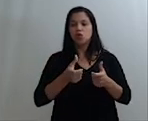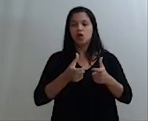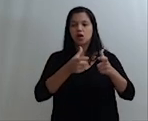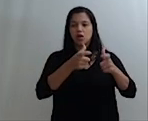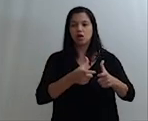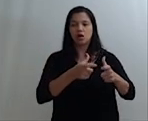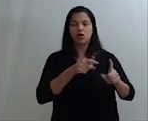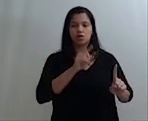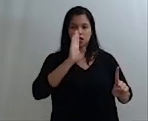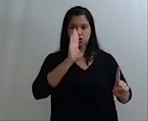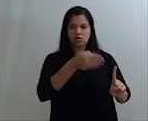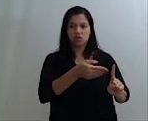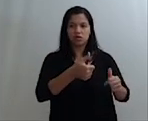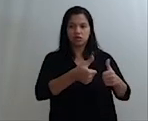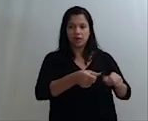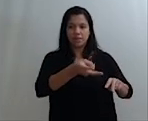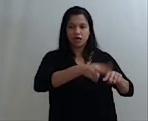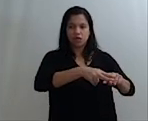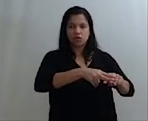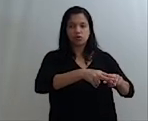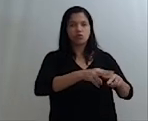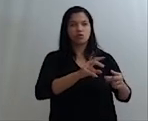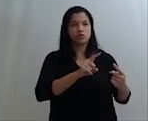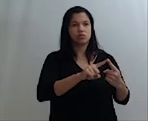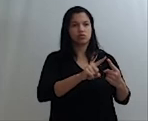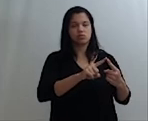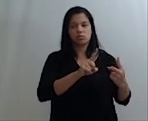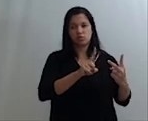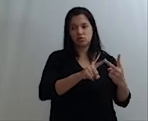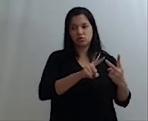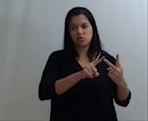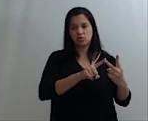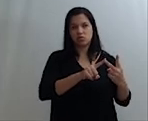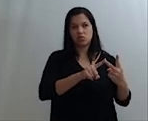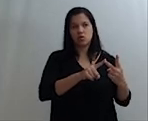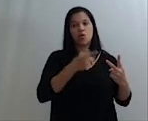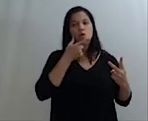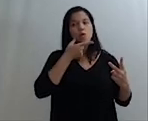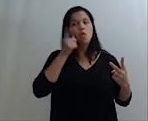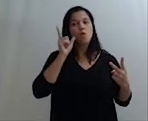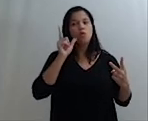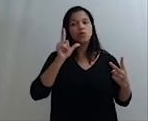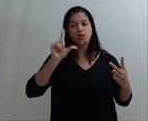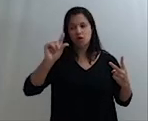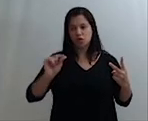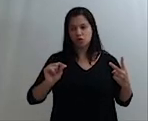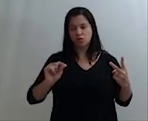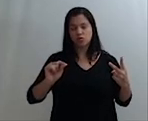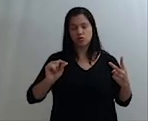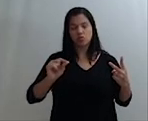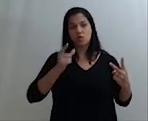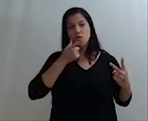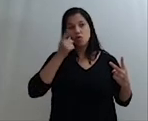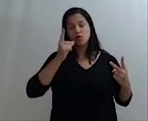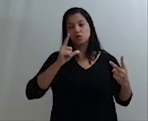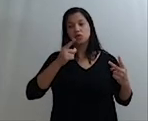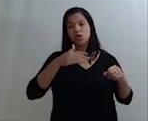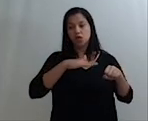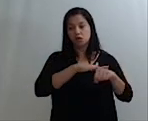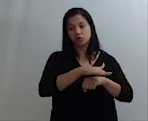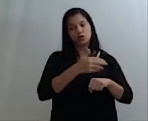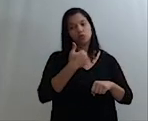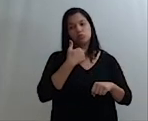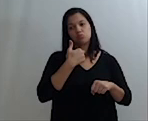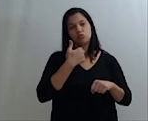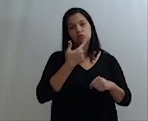está detido mas como essa situação foi nos comunicada ontem à noite e sem documentação oficial não foi possível